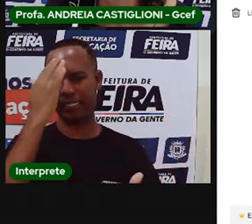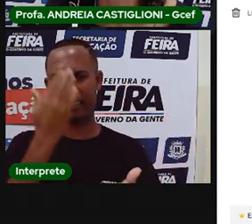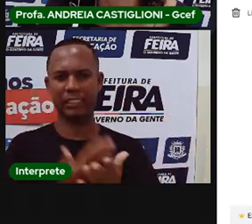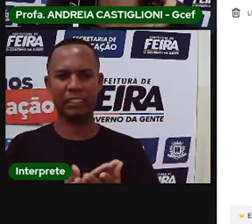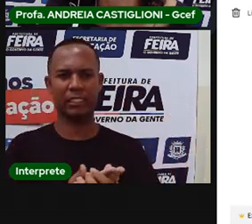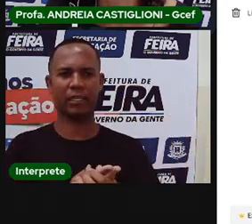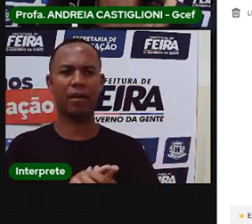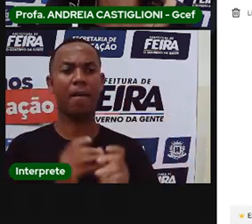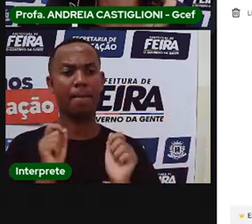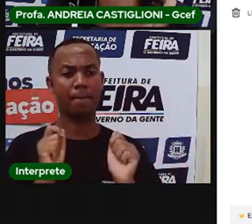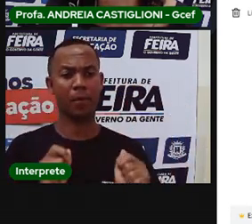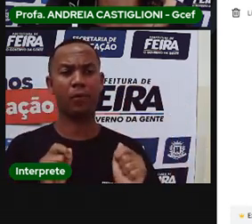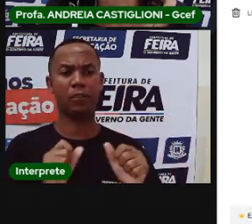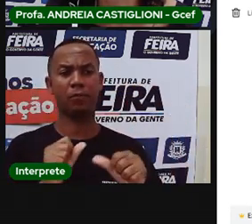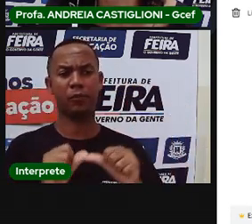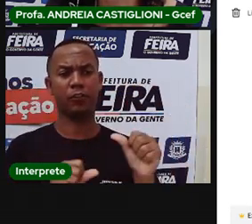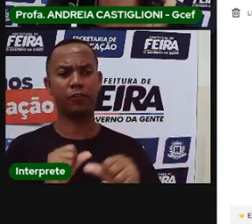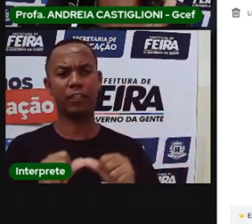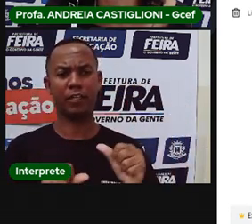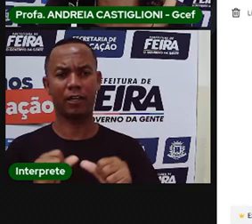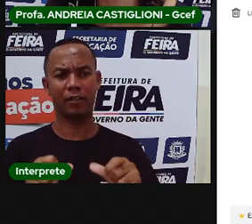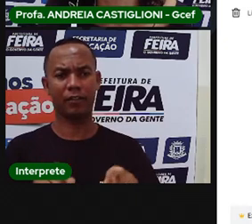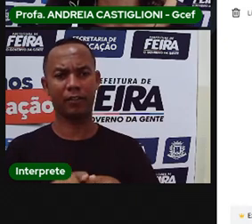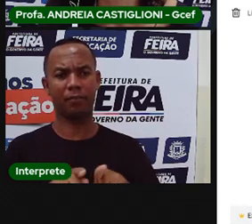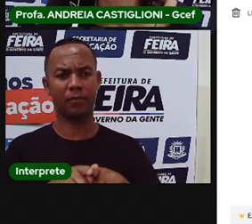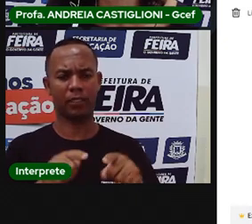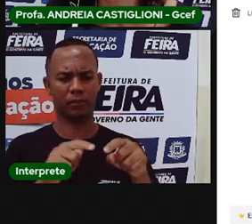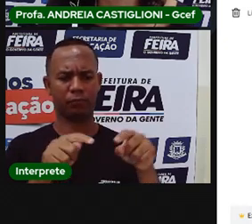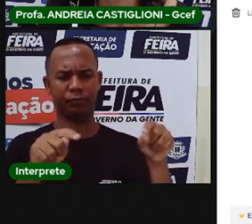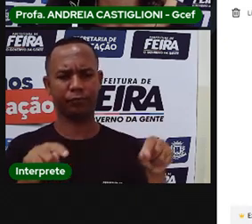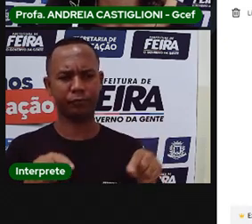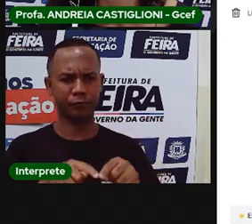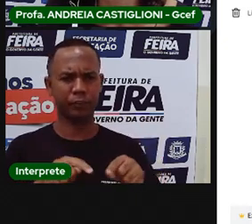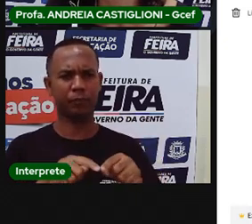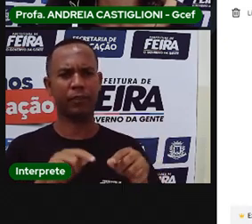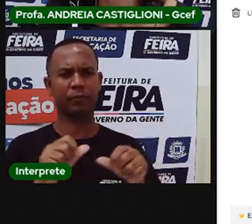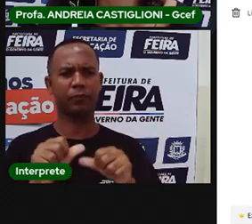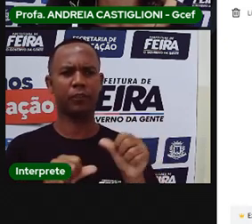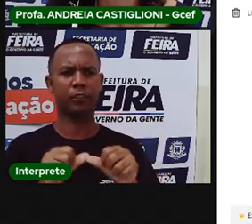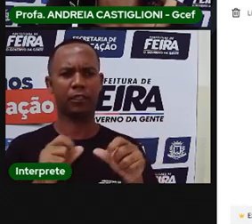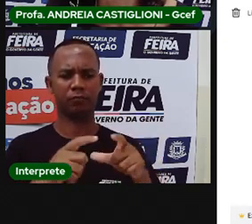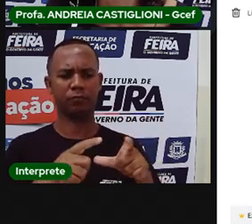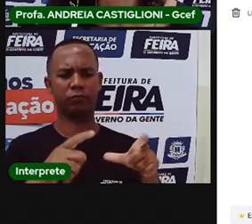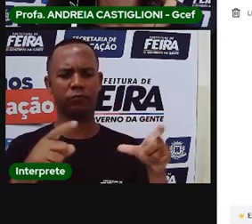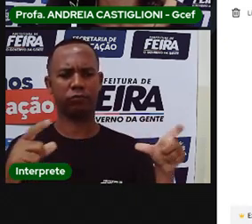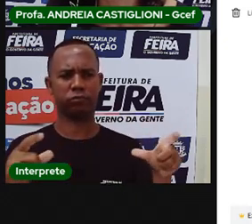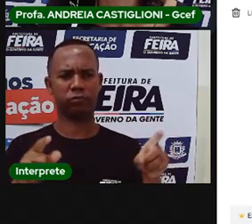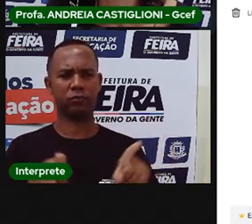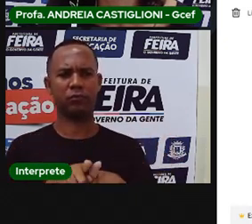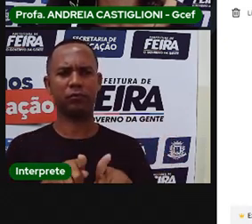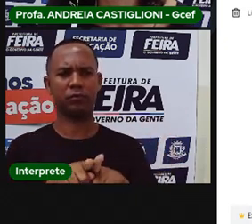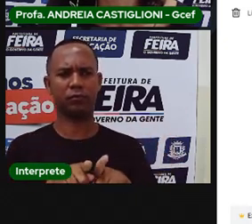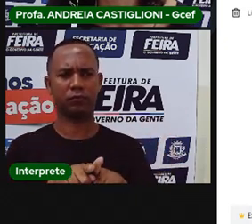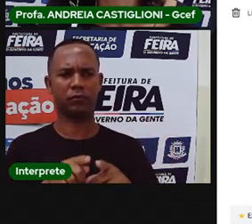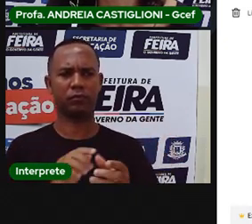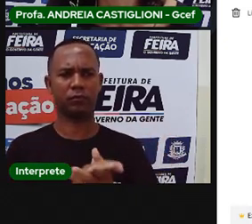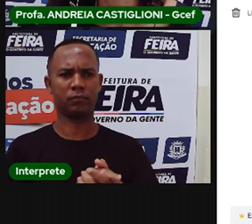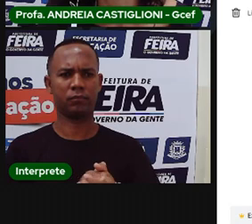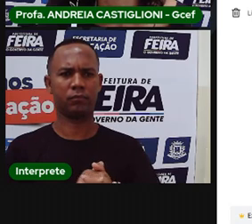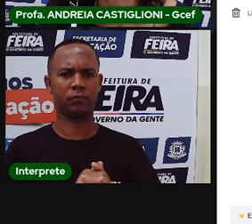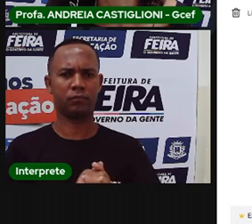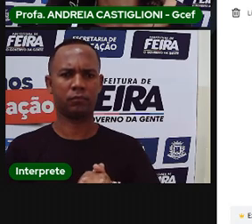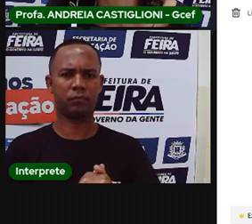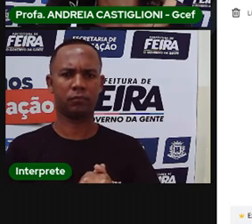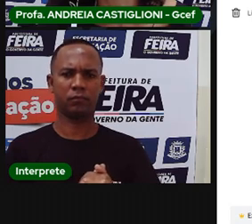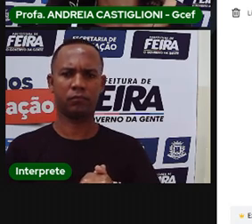podem também modificar o tamanho, ó. Pode modificar o tamanho.